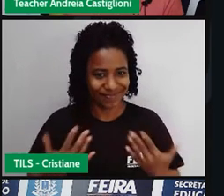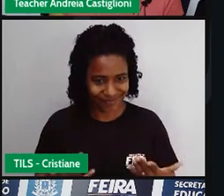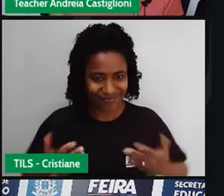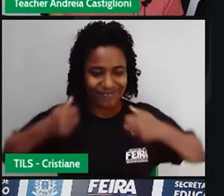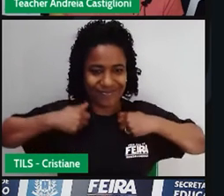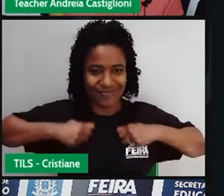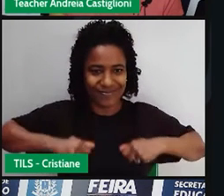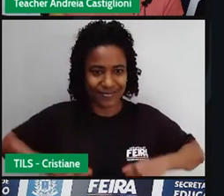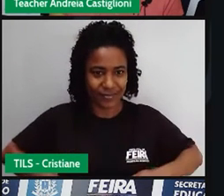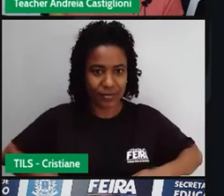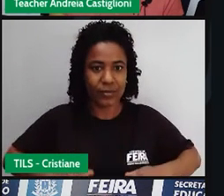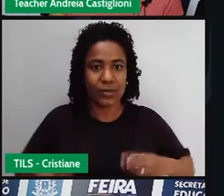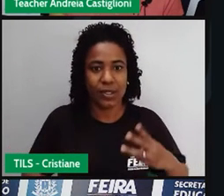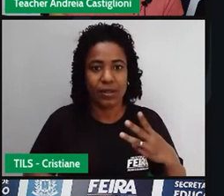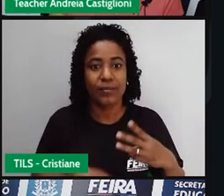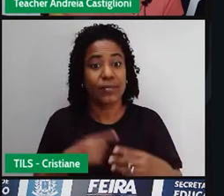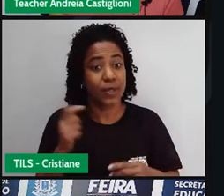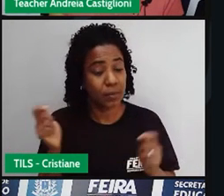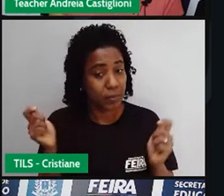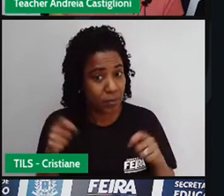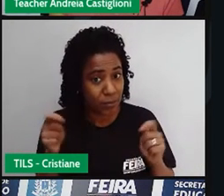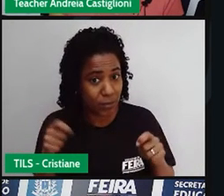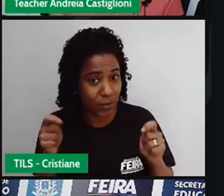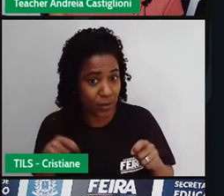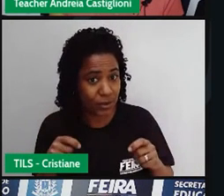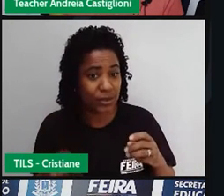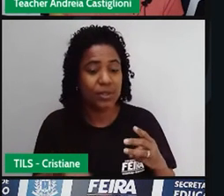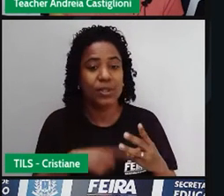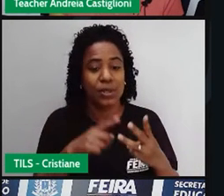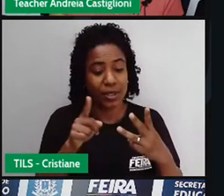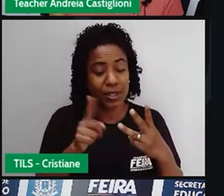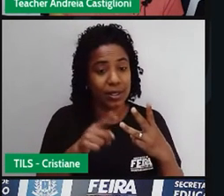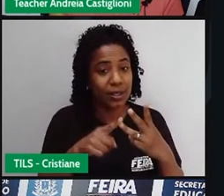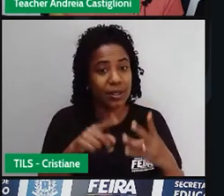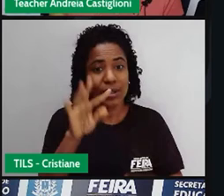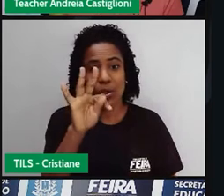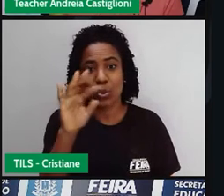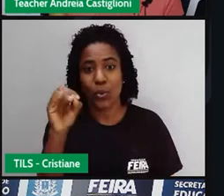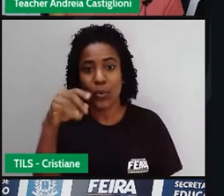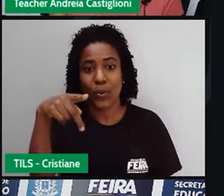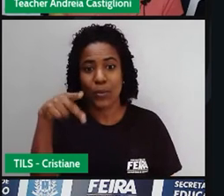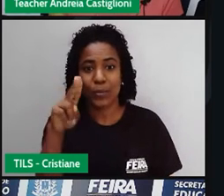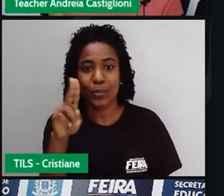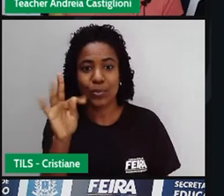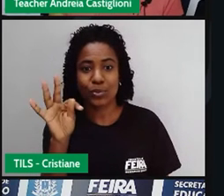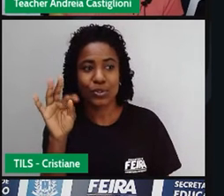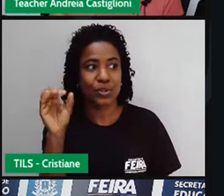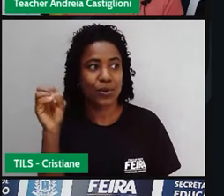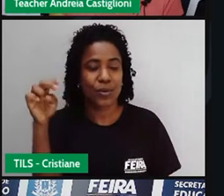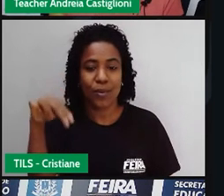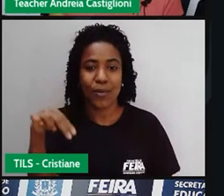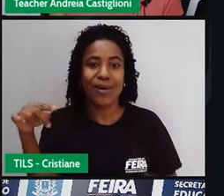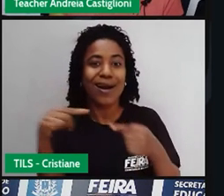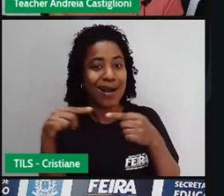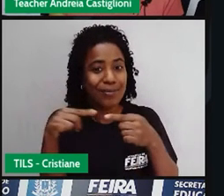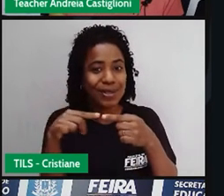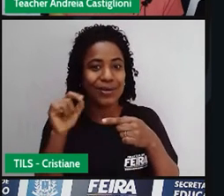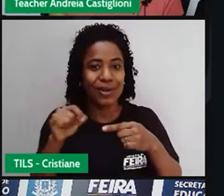vestido de ou por hora pode ser utilizado no sentido de vestir e calçar Leon